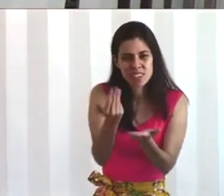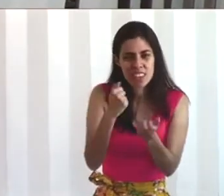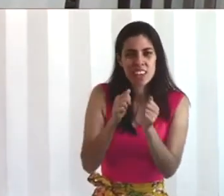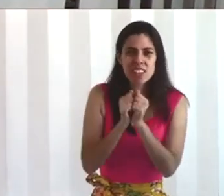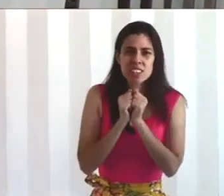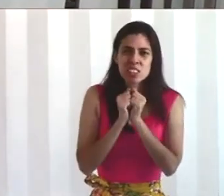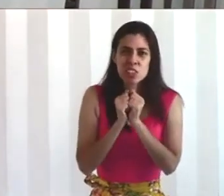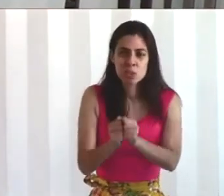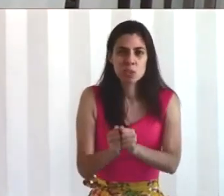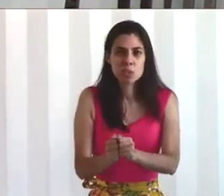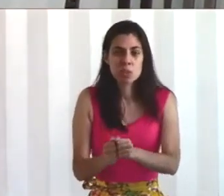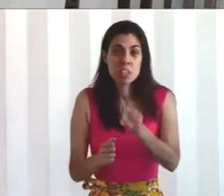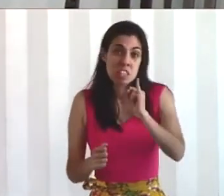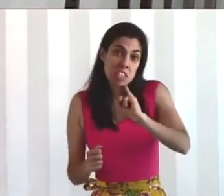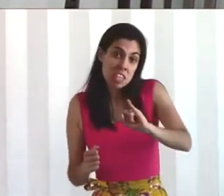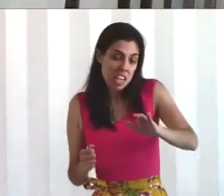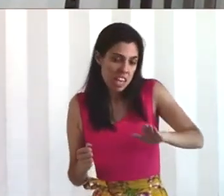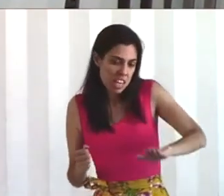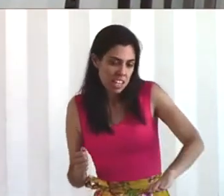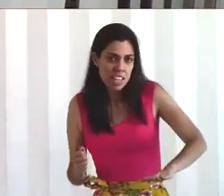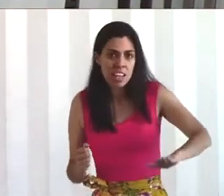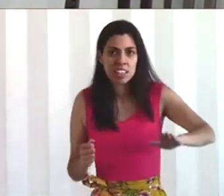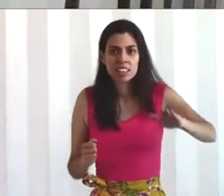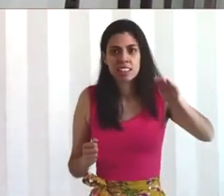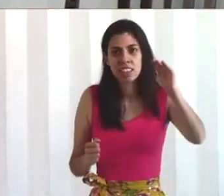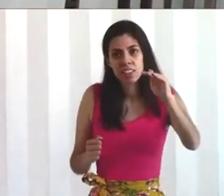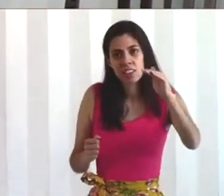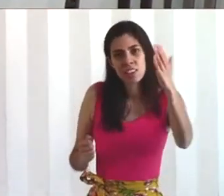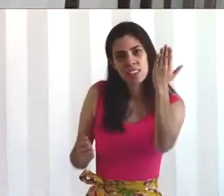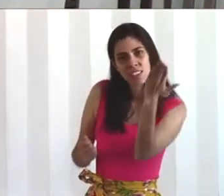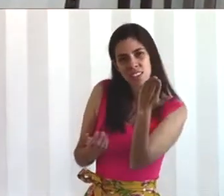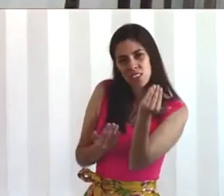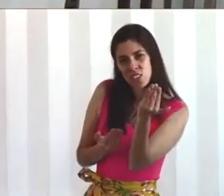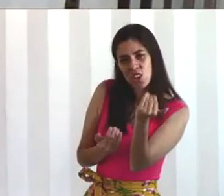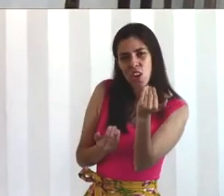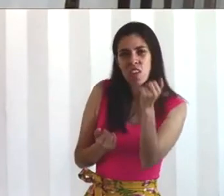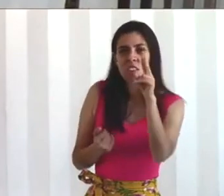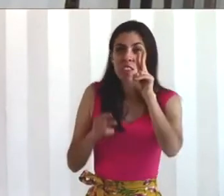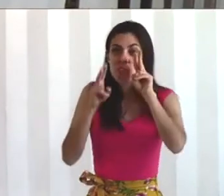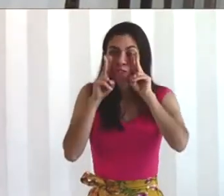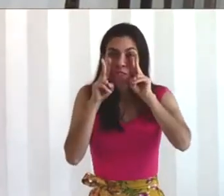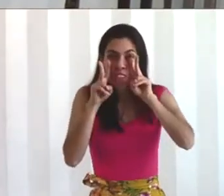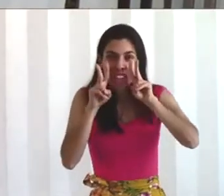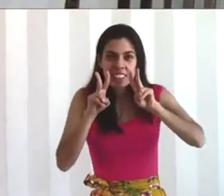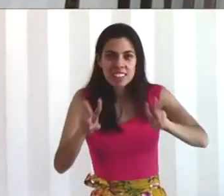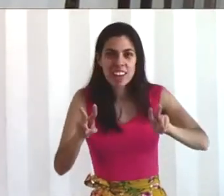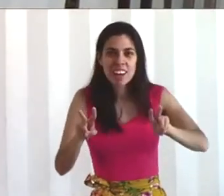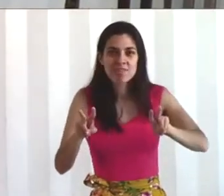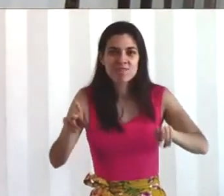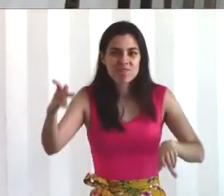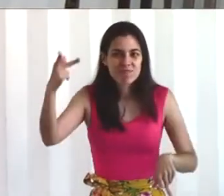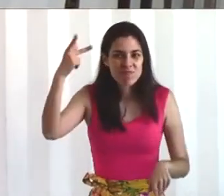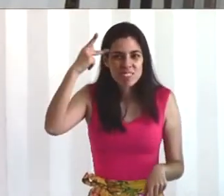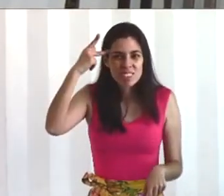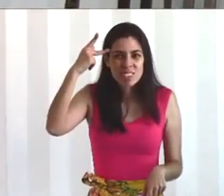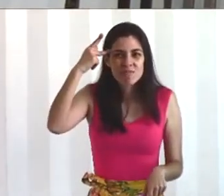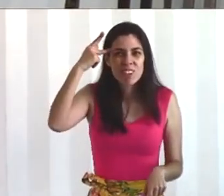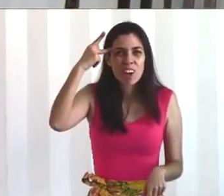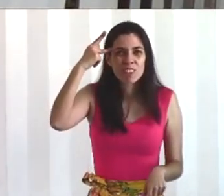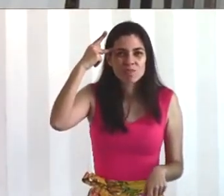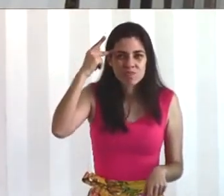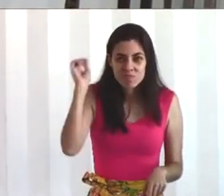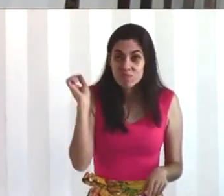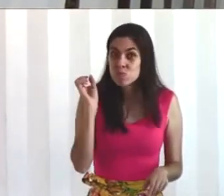você criança, adolescente ou jovem, você verá o impacto de Deus numa cidade. Crianças, vocês